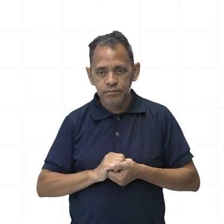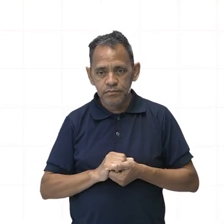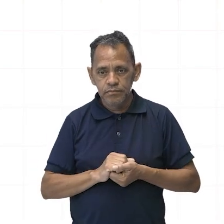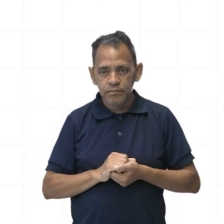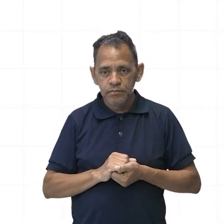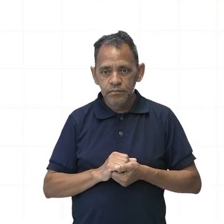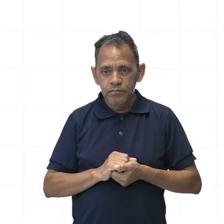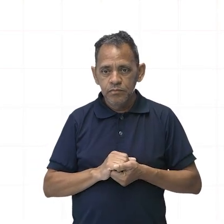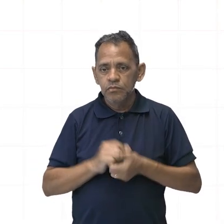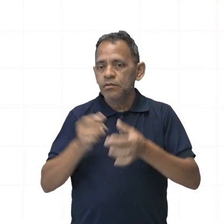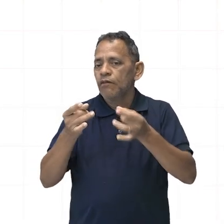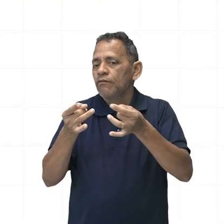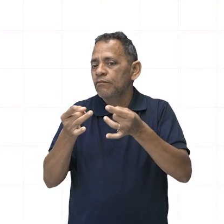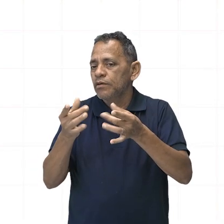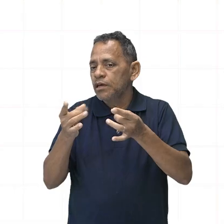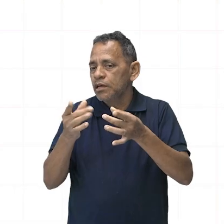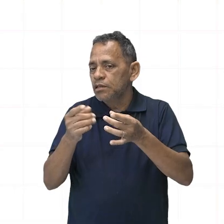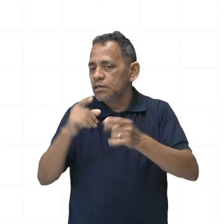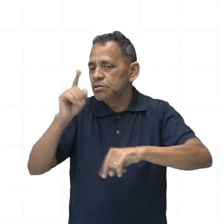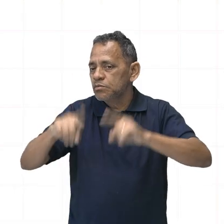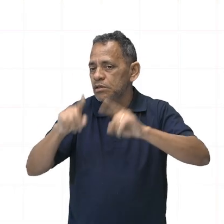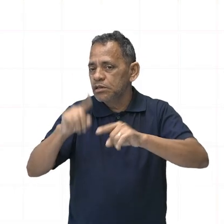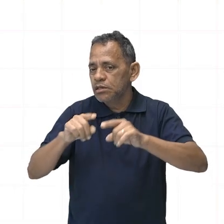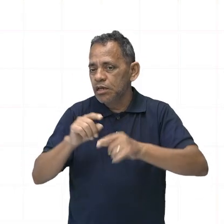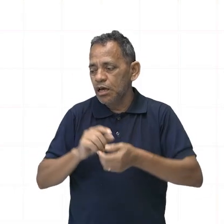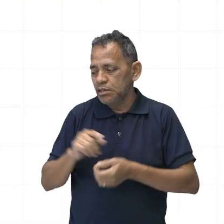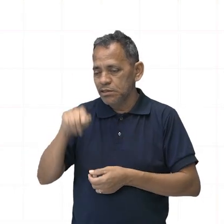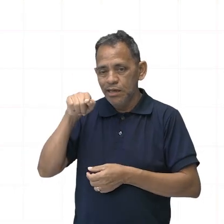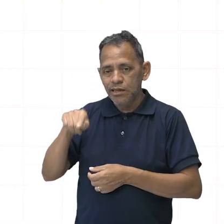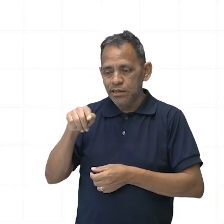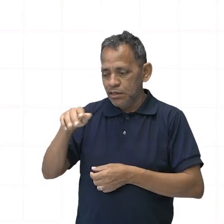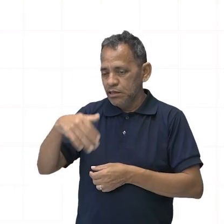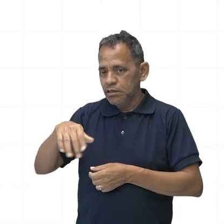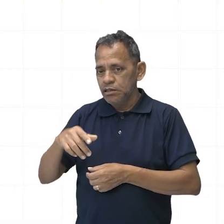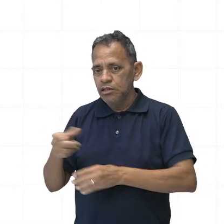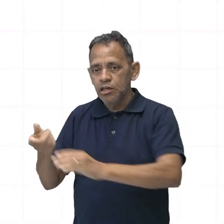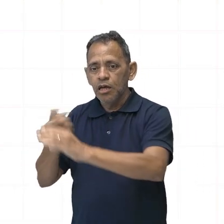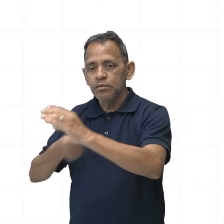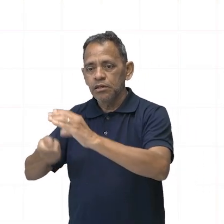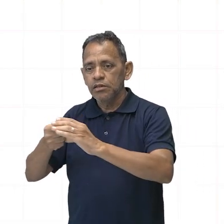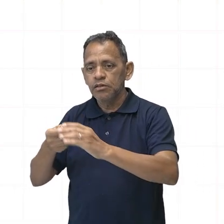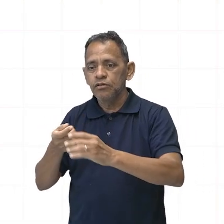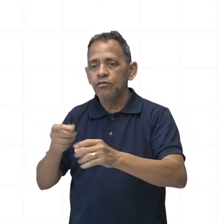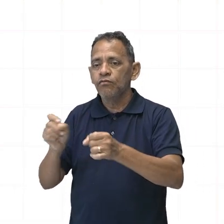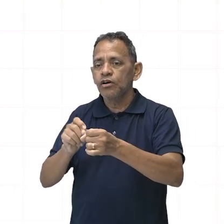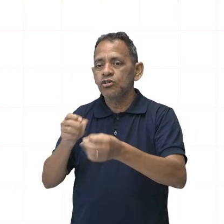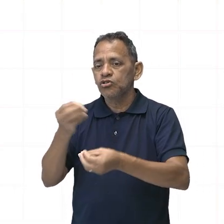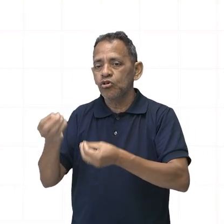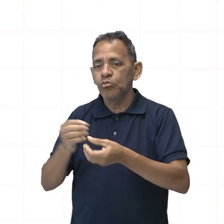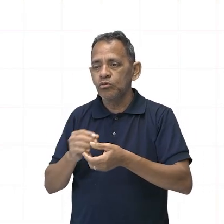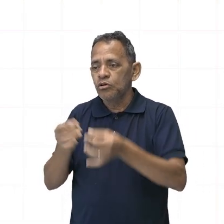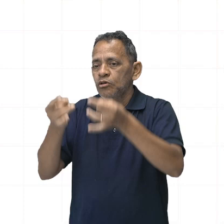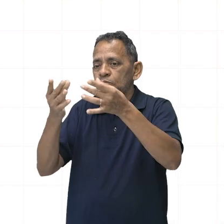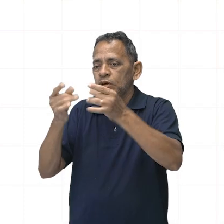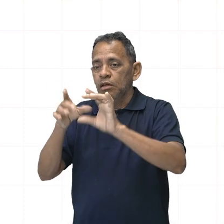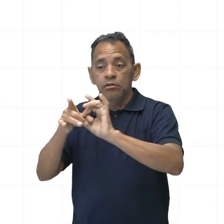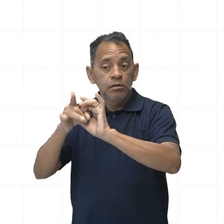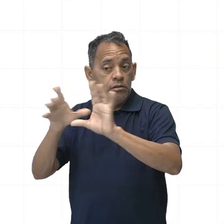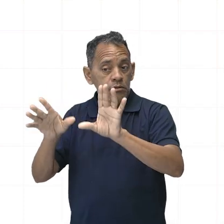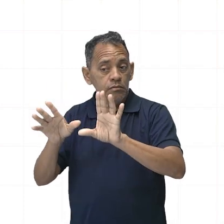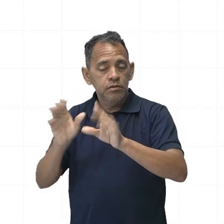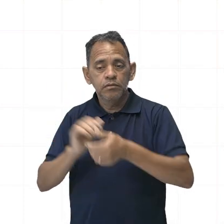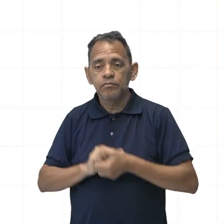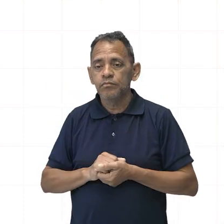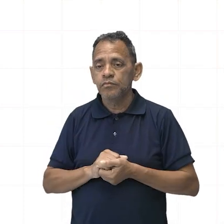A comercialização dos produtos no capitalismo, gente, vai ser realizado aí em um mercado livre,